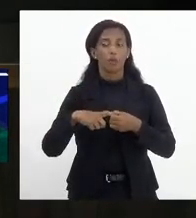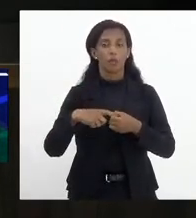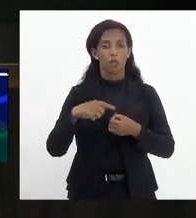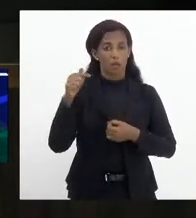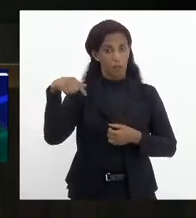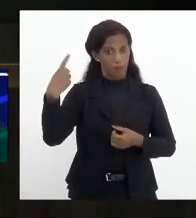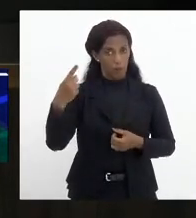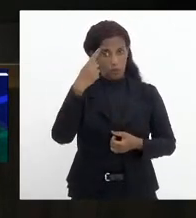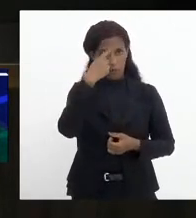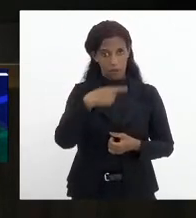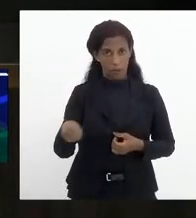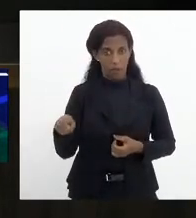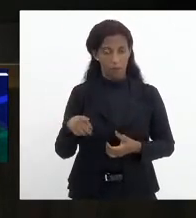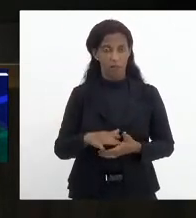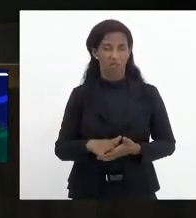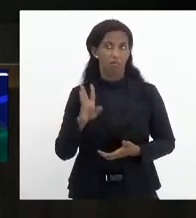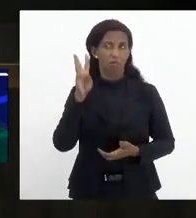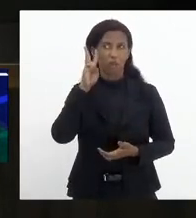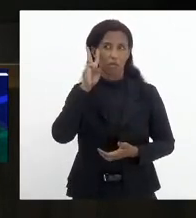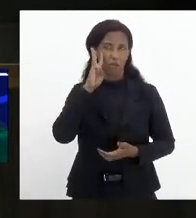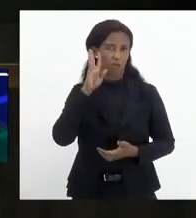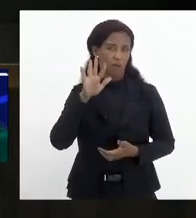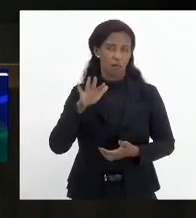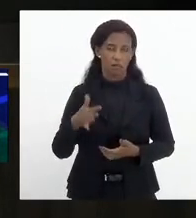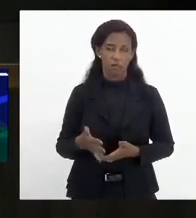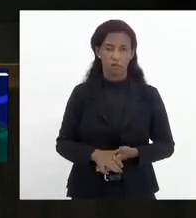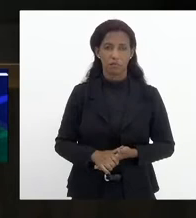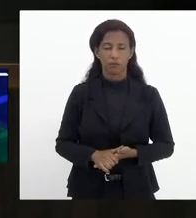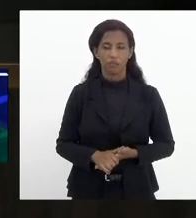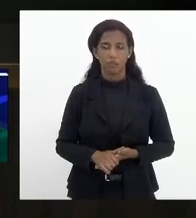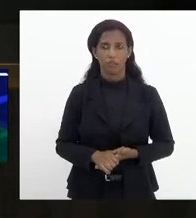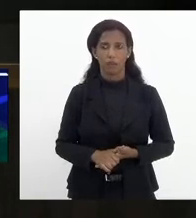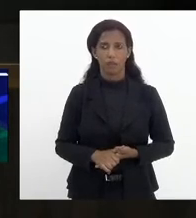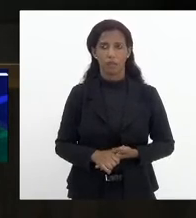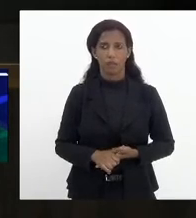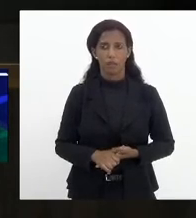semana, possivelmente terça-feira, e